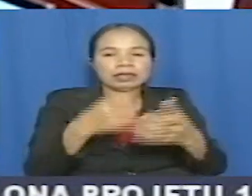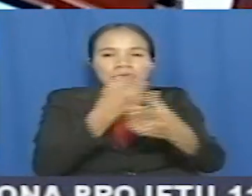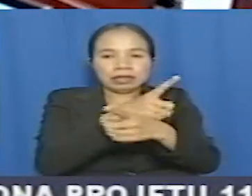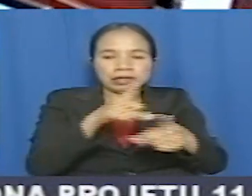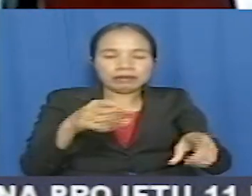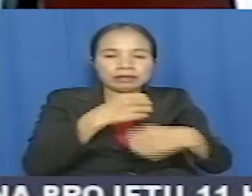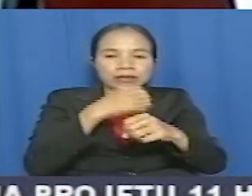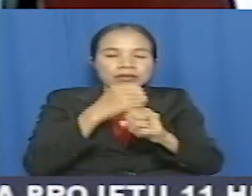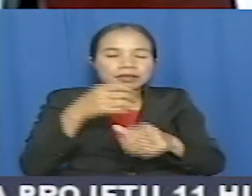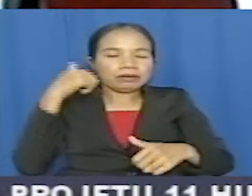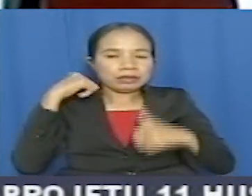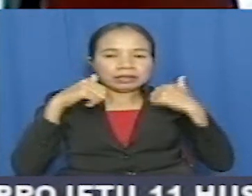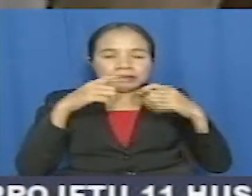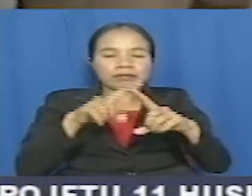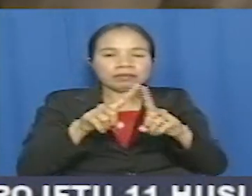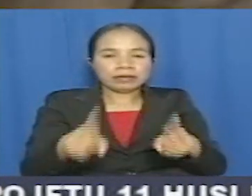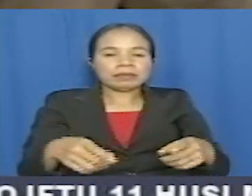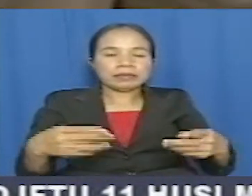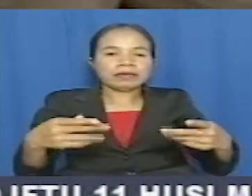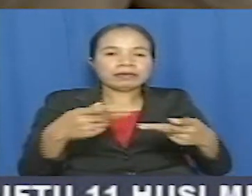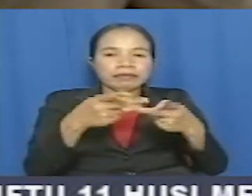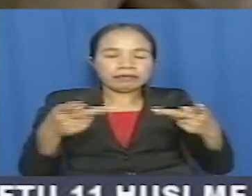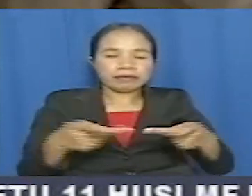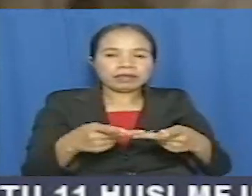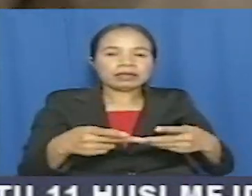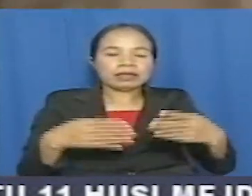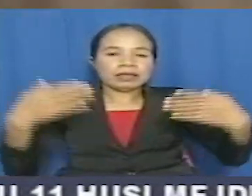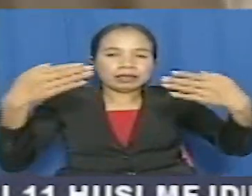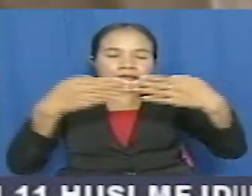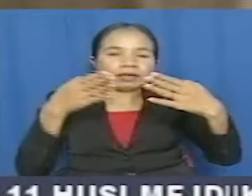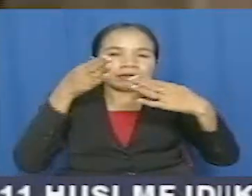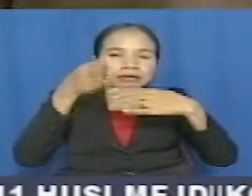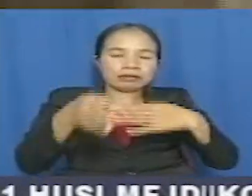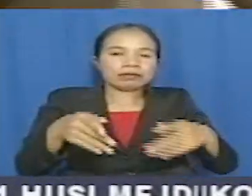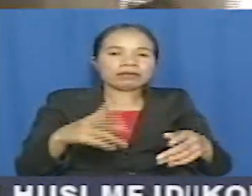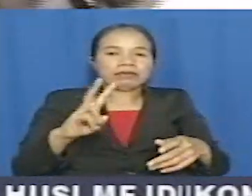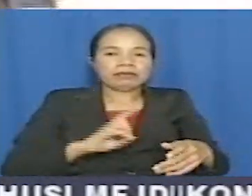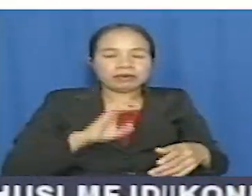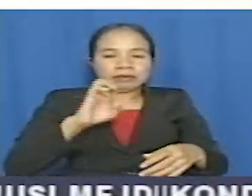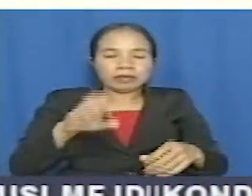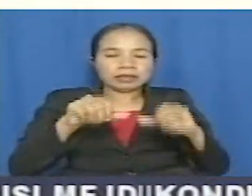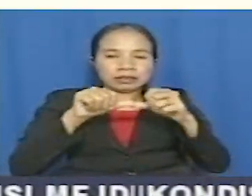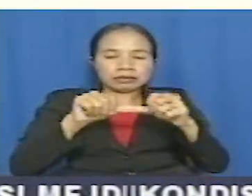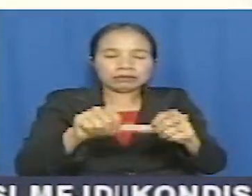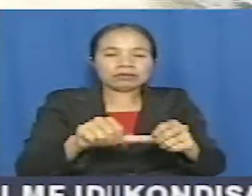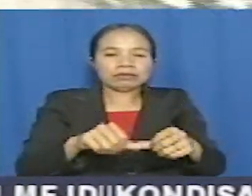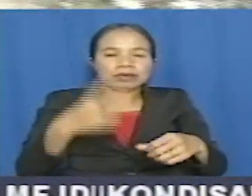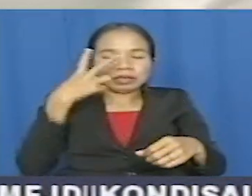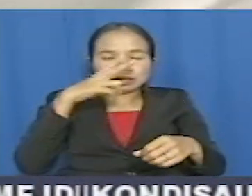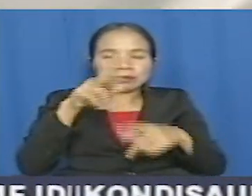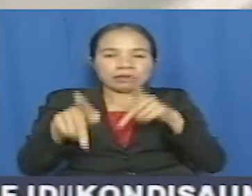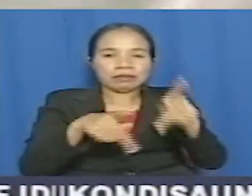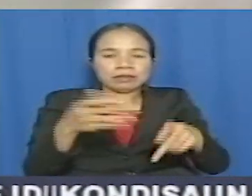a atividade. Mas bem, a ponto de entrada posto Vemassi Bocau, continua a passar revista para a cidadão